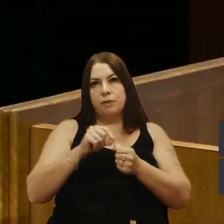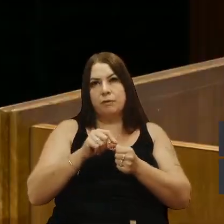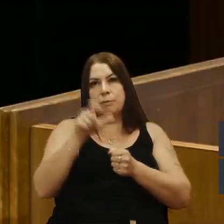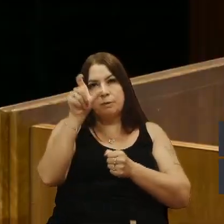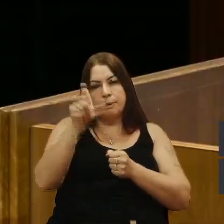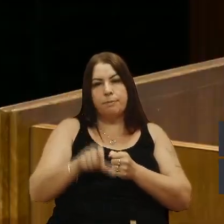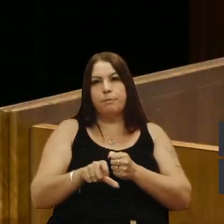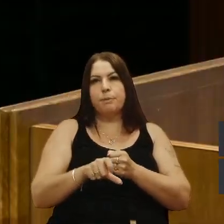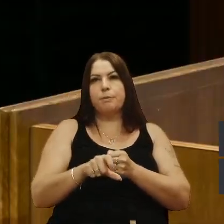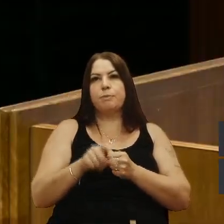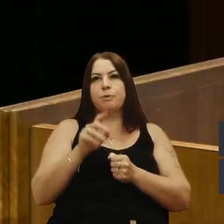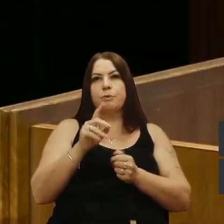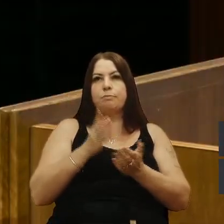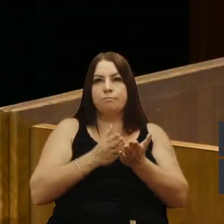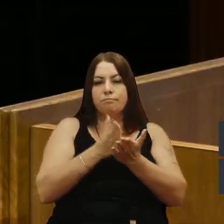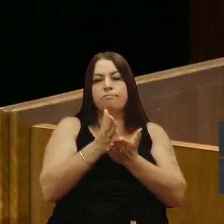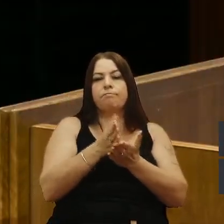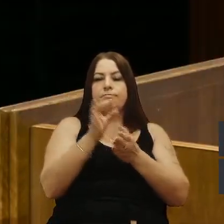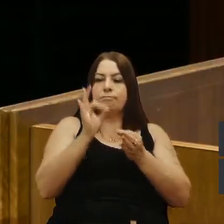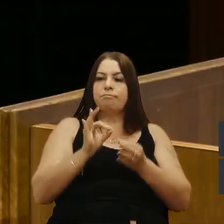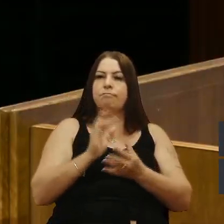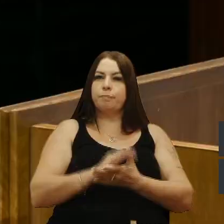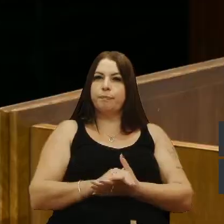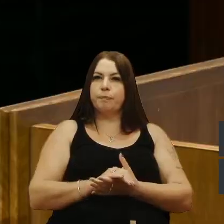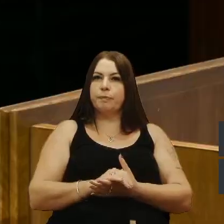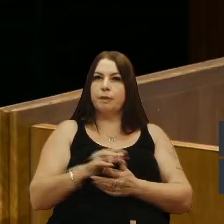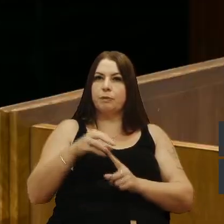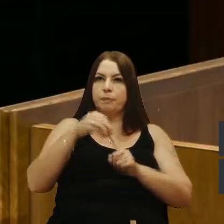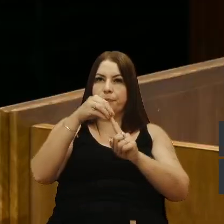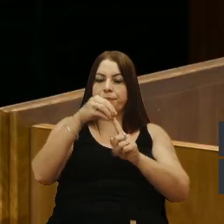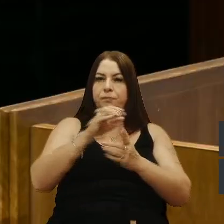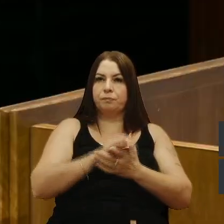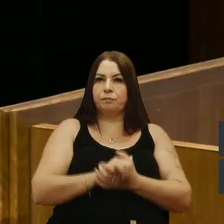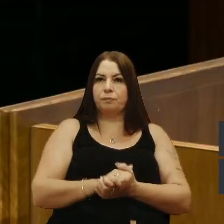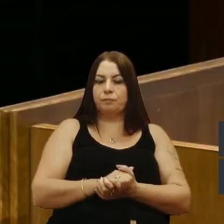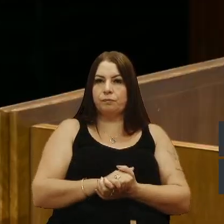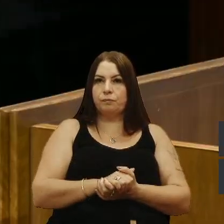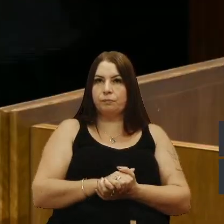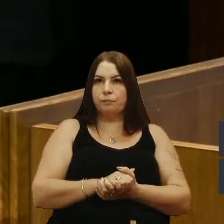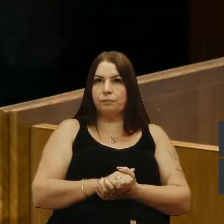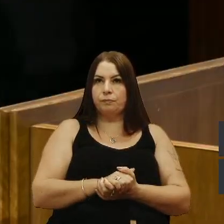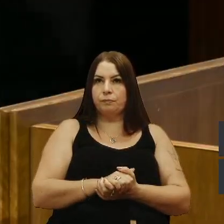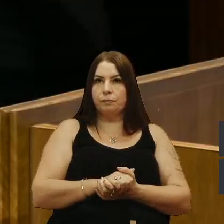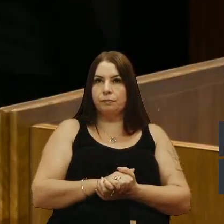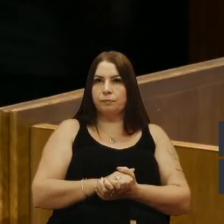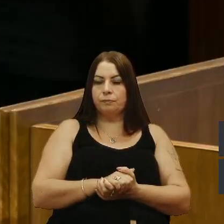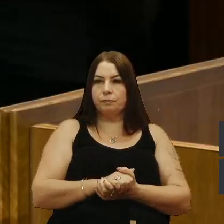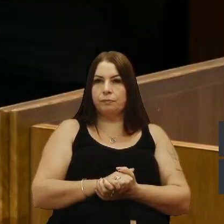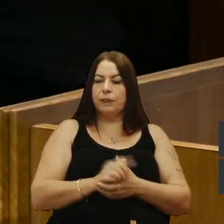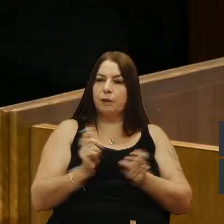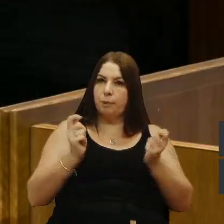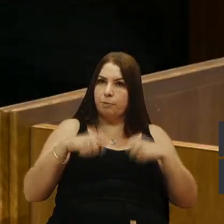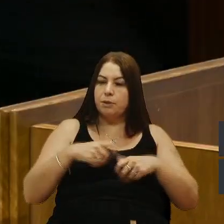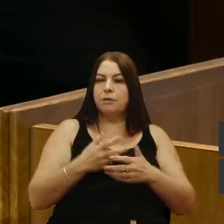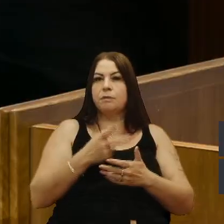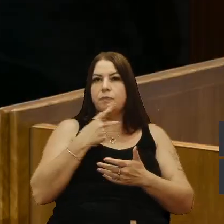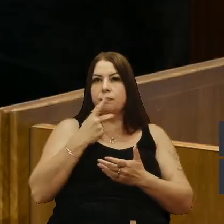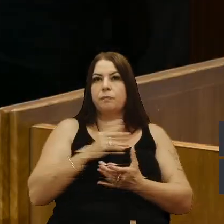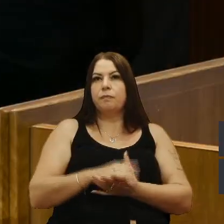pessoa muito leal. Então, eu queria destacar essas possibilidades e